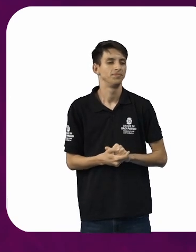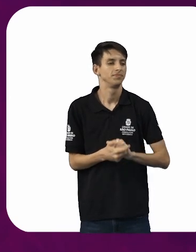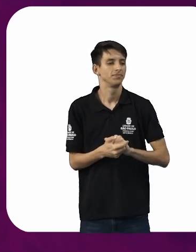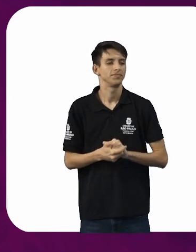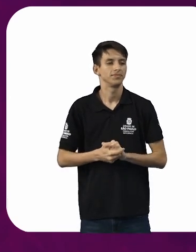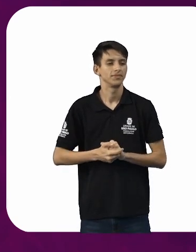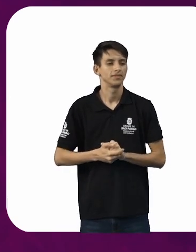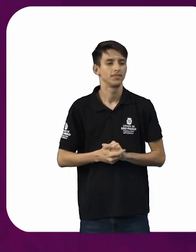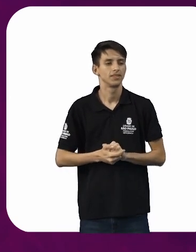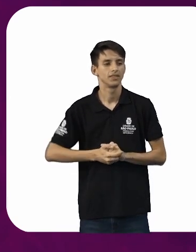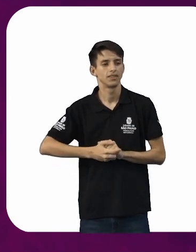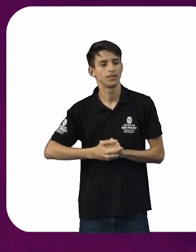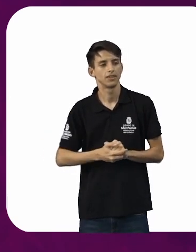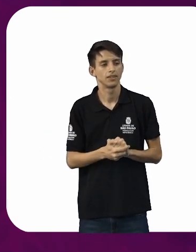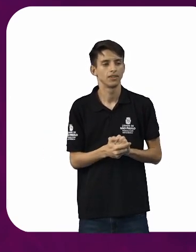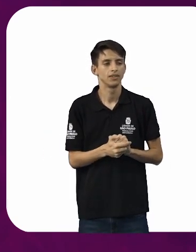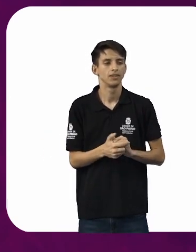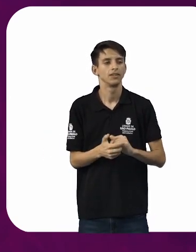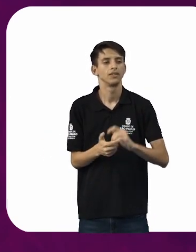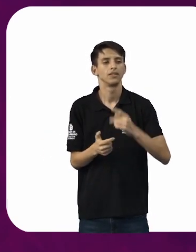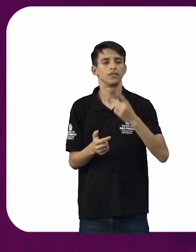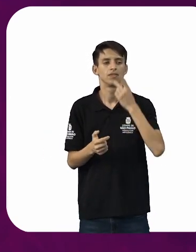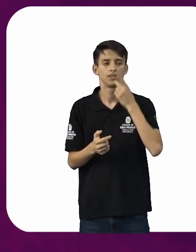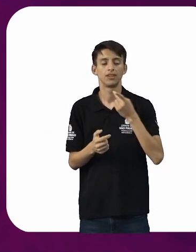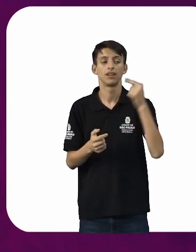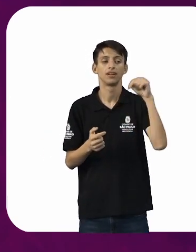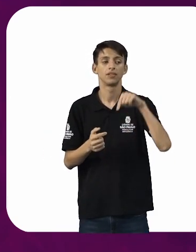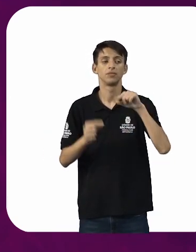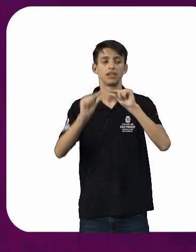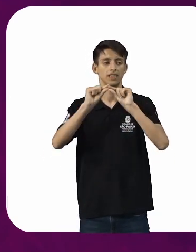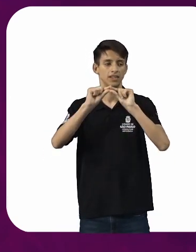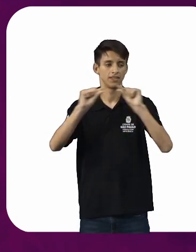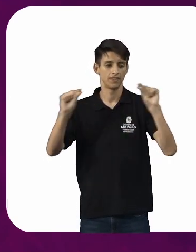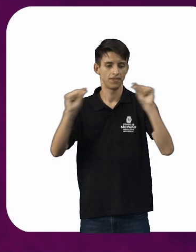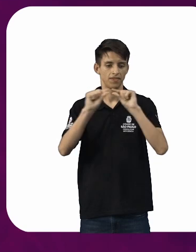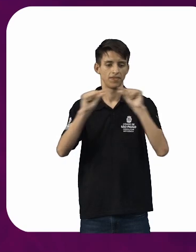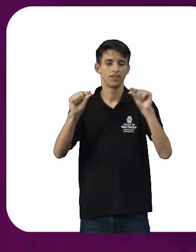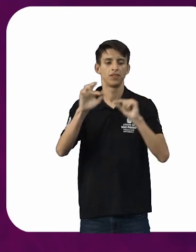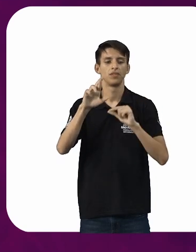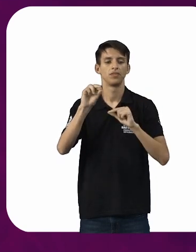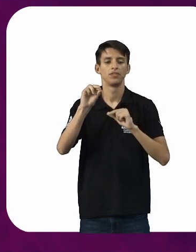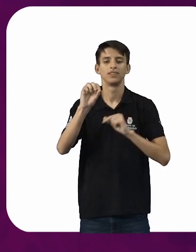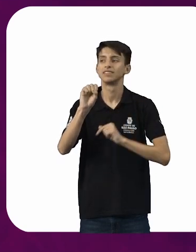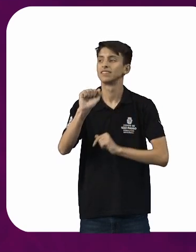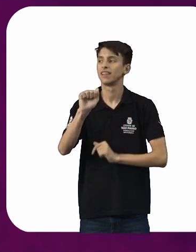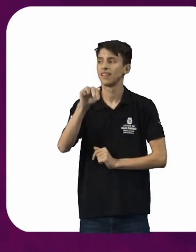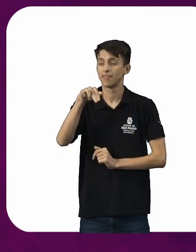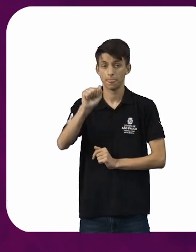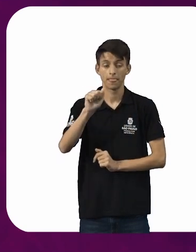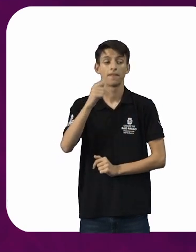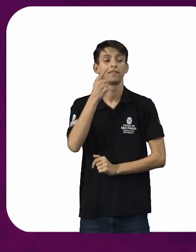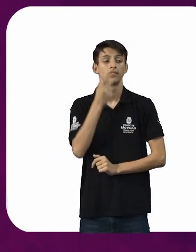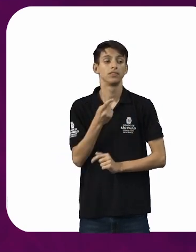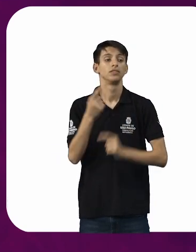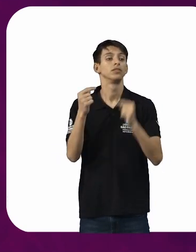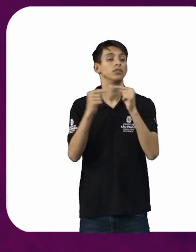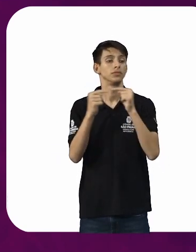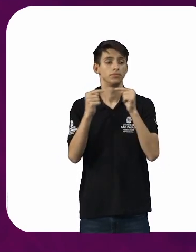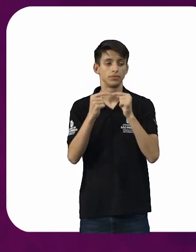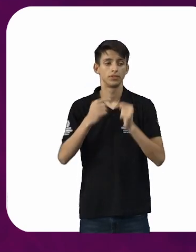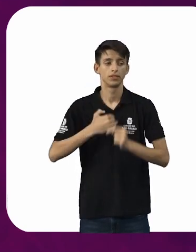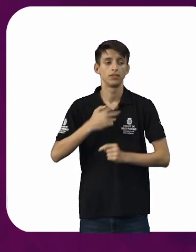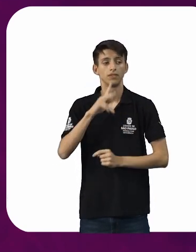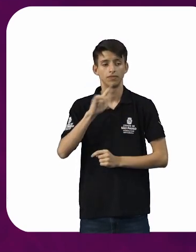Bom, eu vou ficar aqui, deixar como mensagem uma frase que foi dita Lázara pela Carvalho. Rosana e que faz muito sentido, que eu vou levar para a